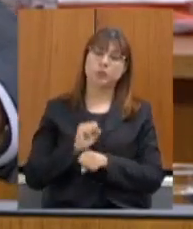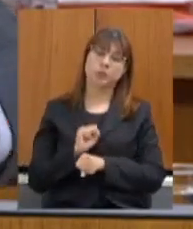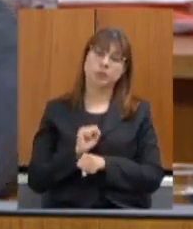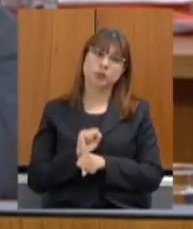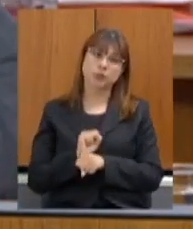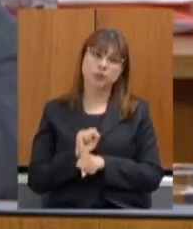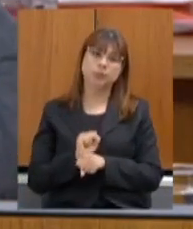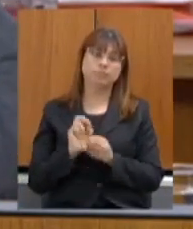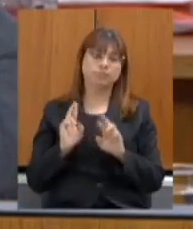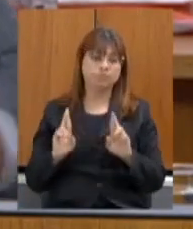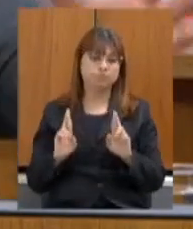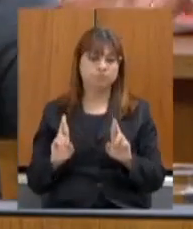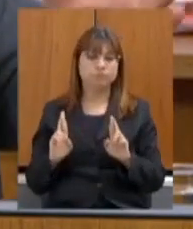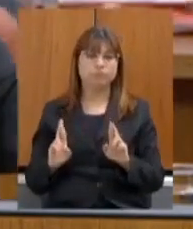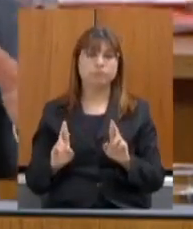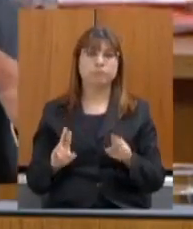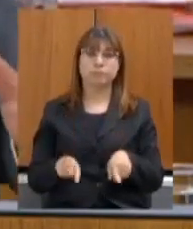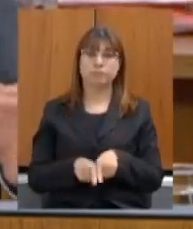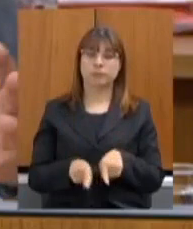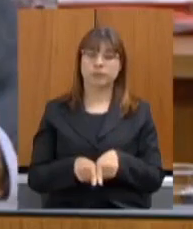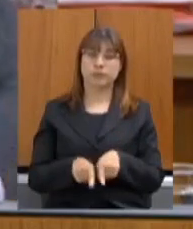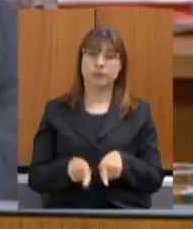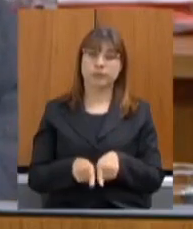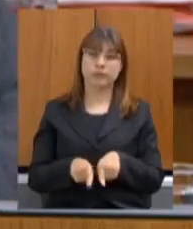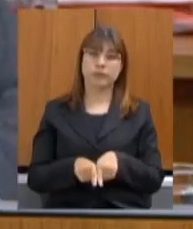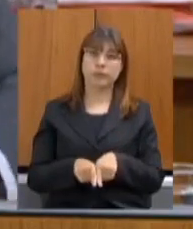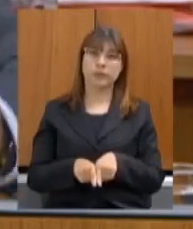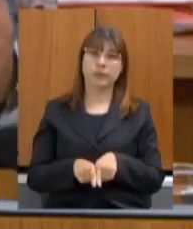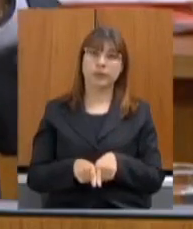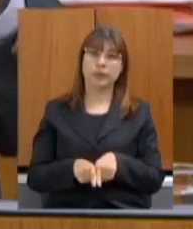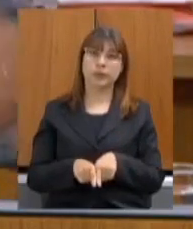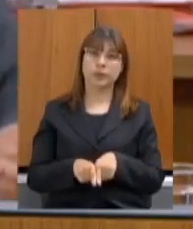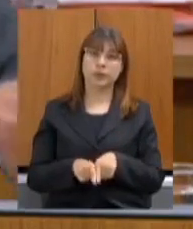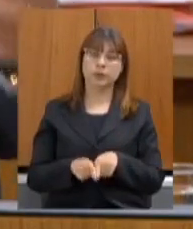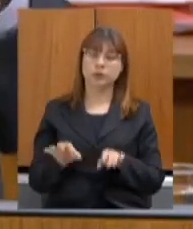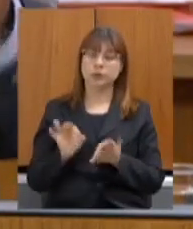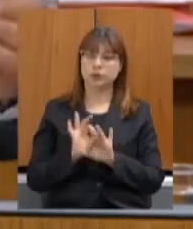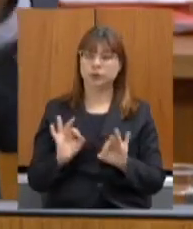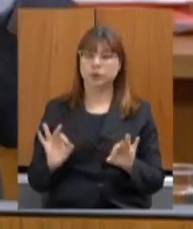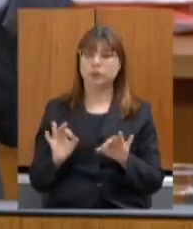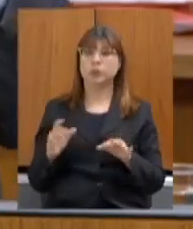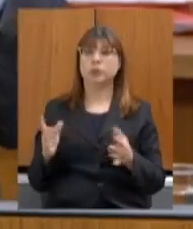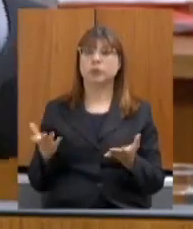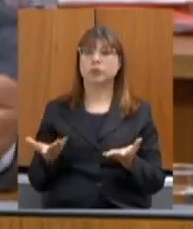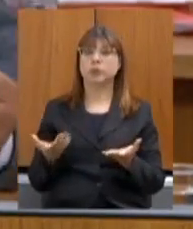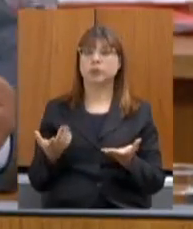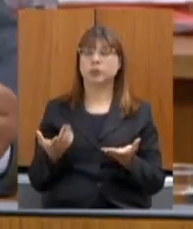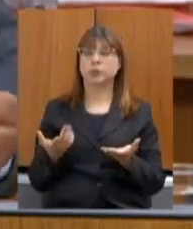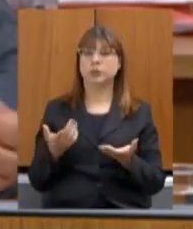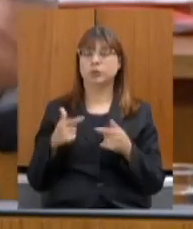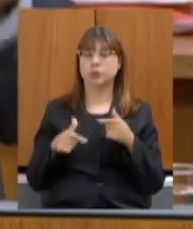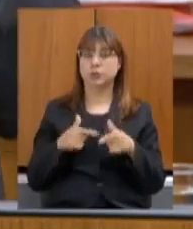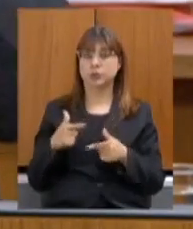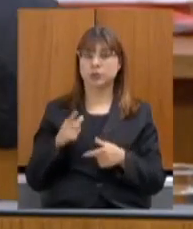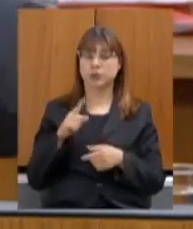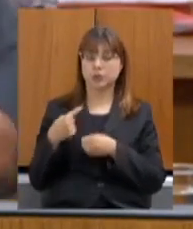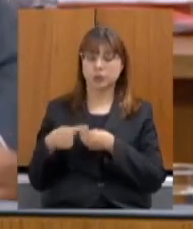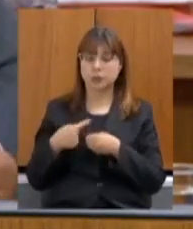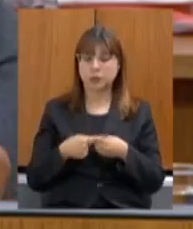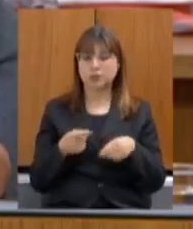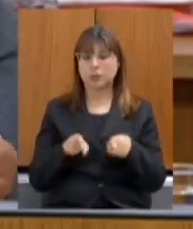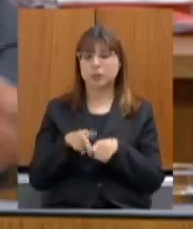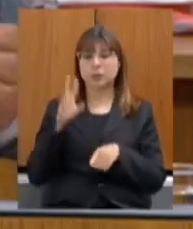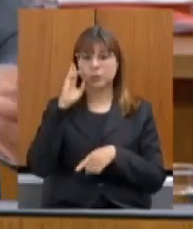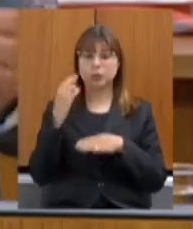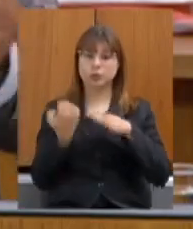expectativa, e, principalmente, nessa convergência fantástica que está tendo com o municipalismo, com os empresários.